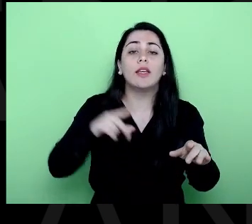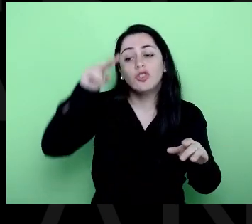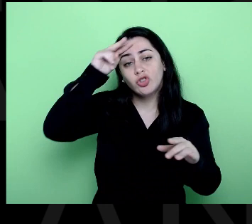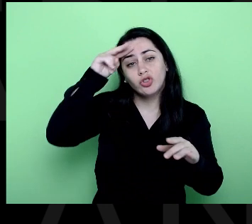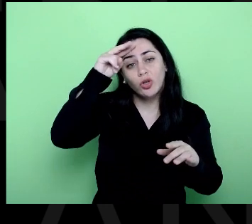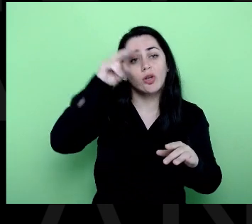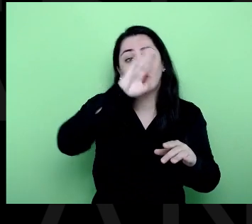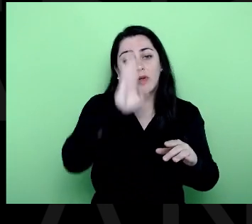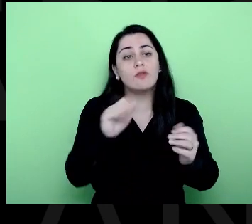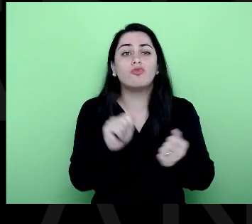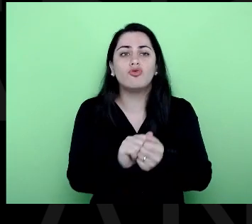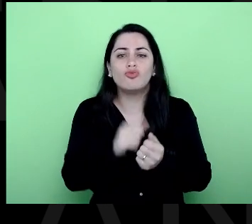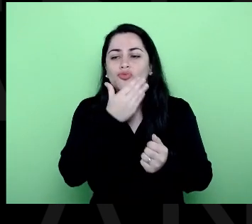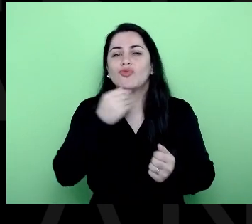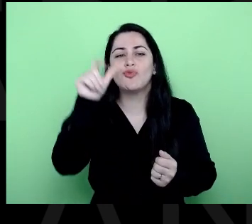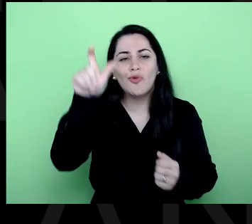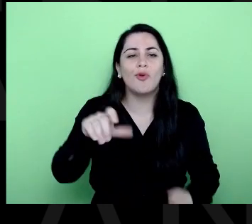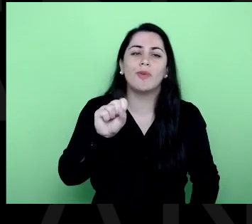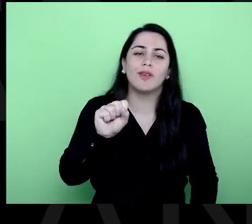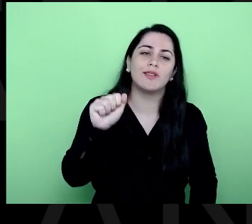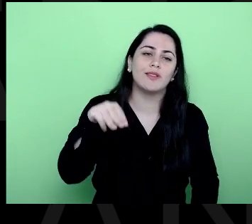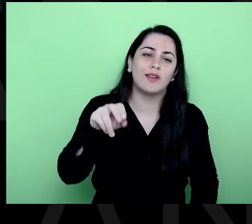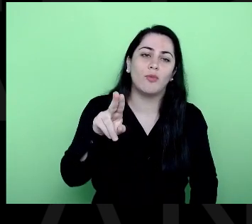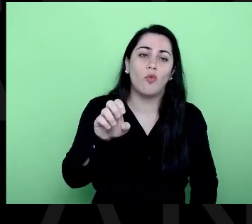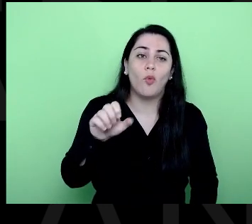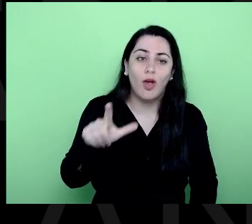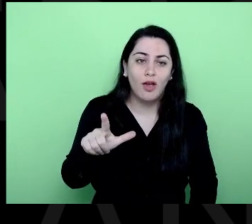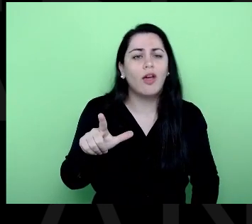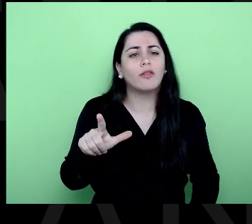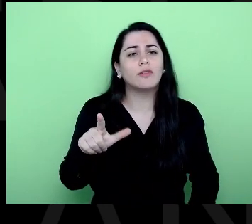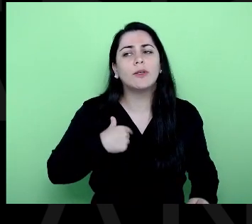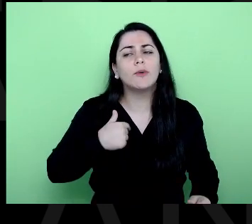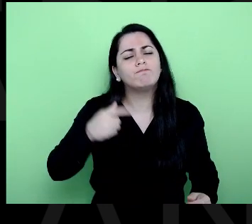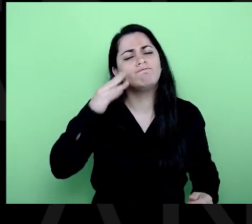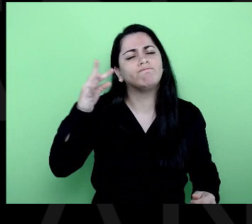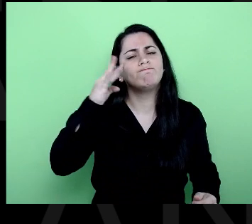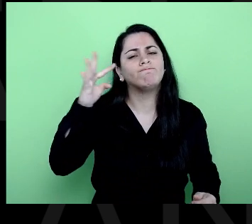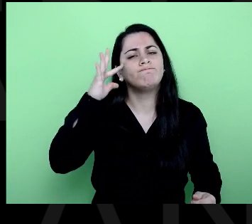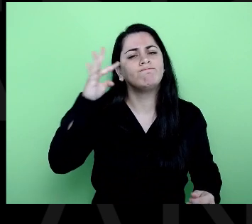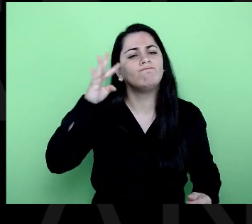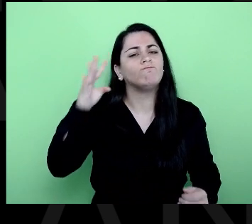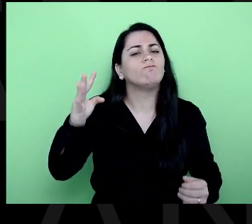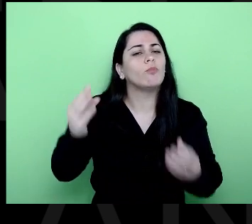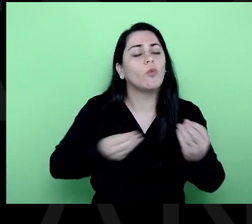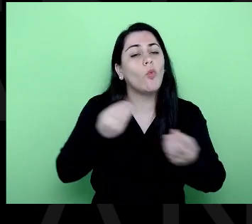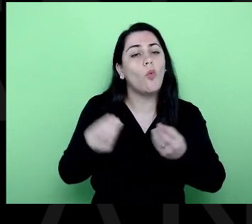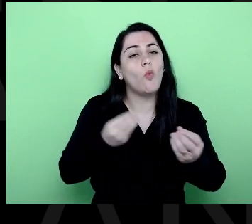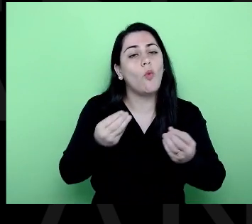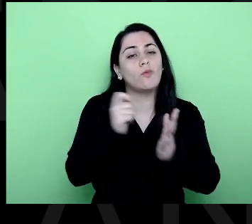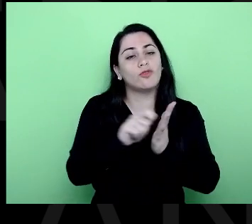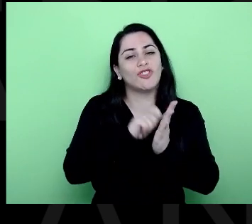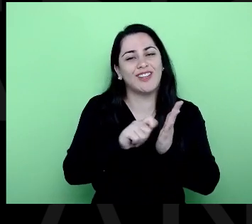história do Samuel e dos outros personagens. Então, eu fiquei viajando nisso, sabe? Na forma, para